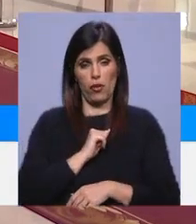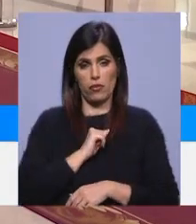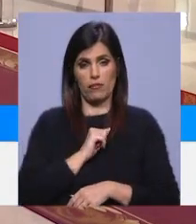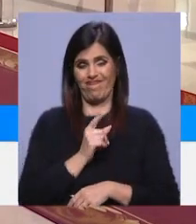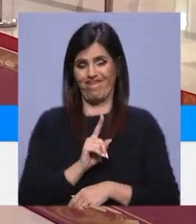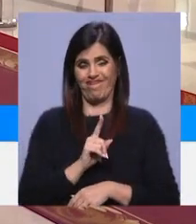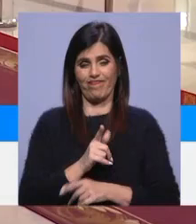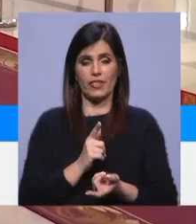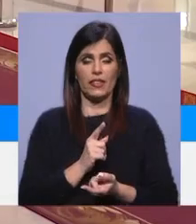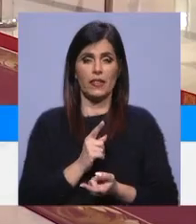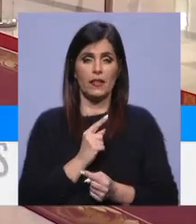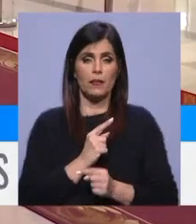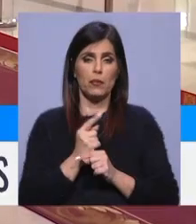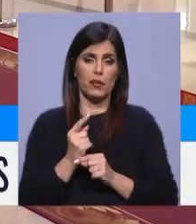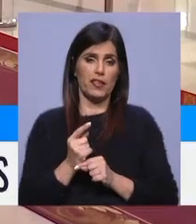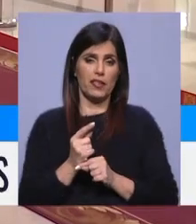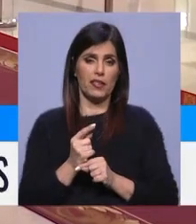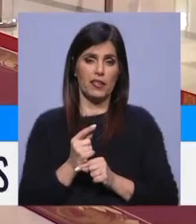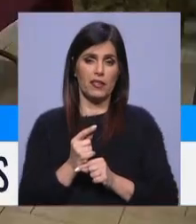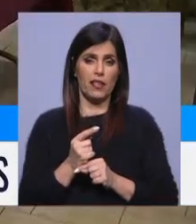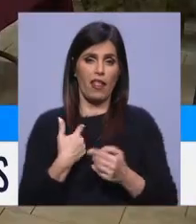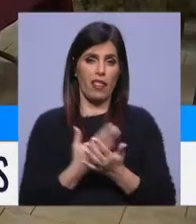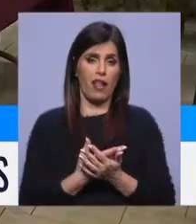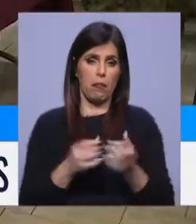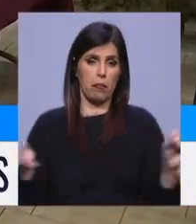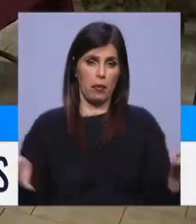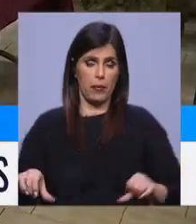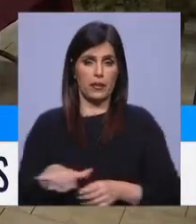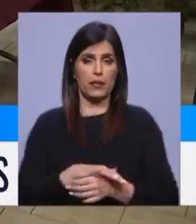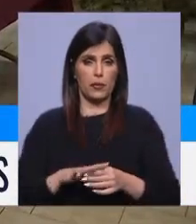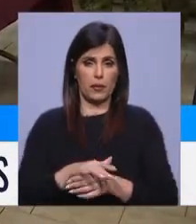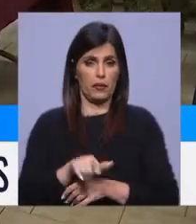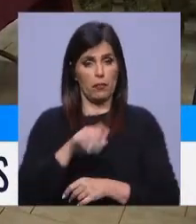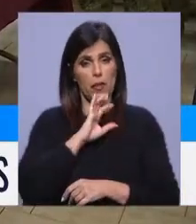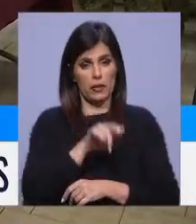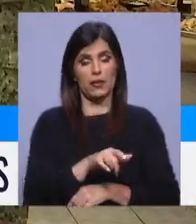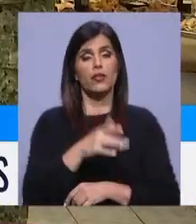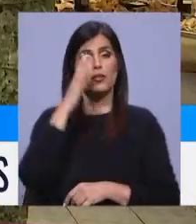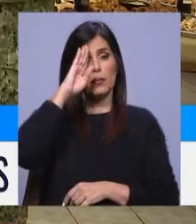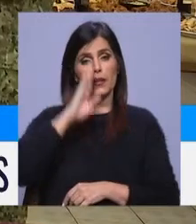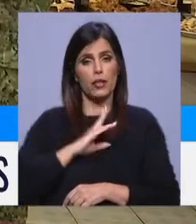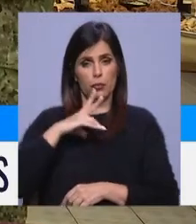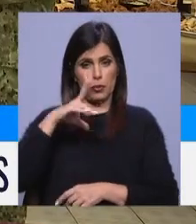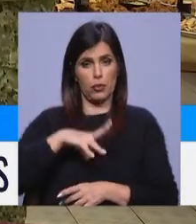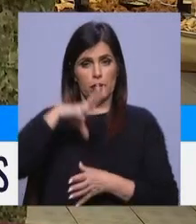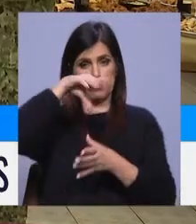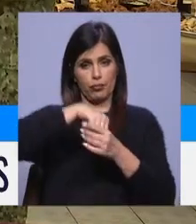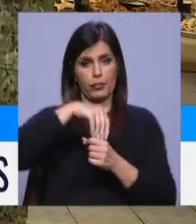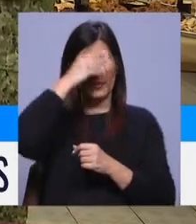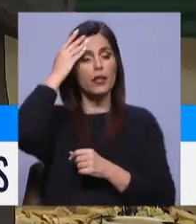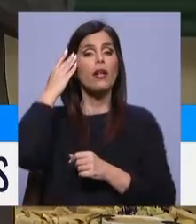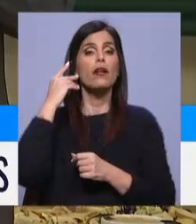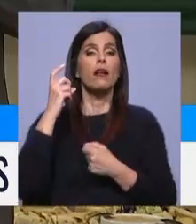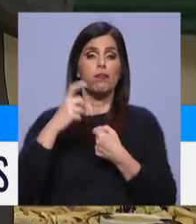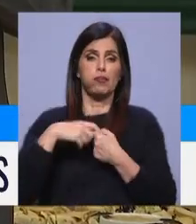existem e que deixariam exposta a República Centro-Africana. Os militares portugueses integram a missão das Nações